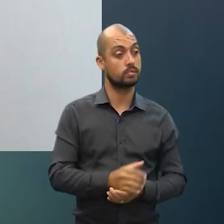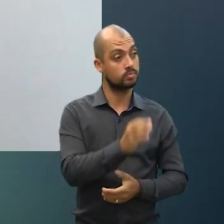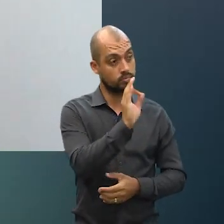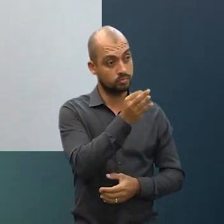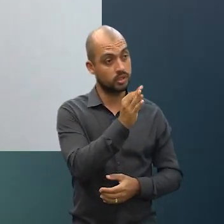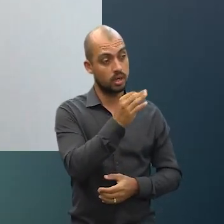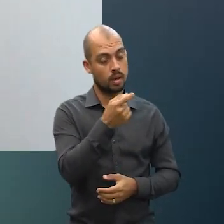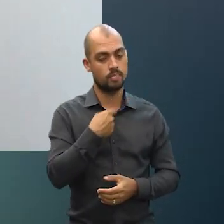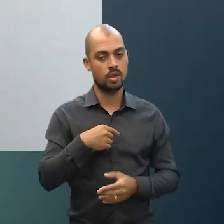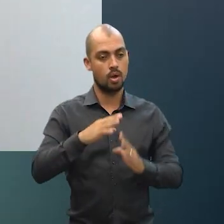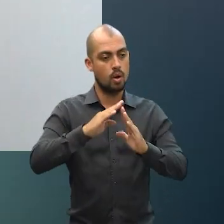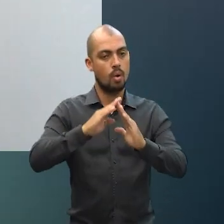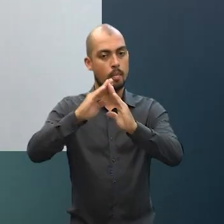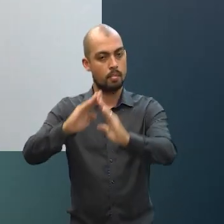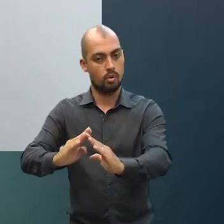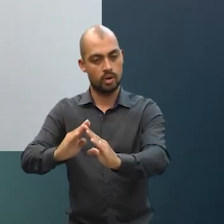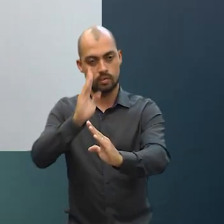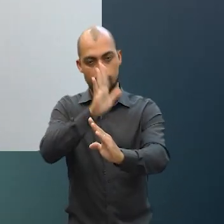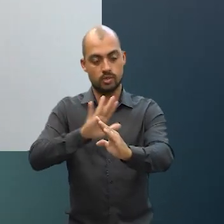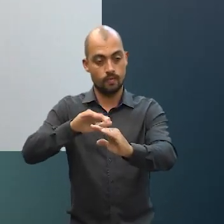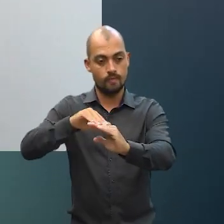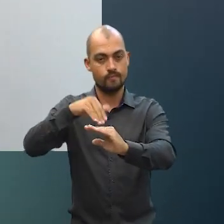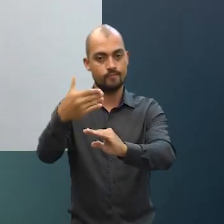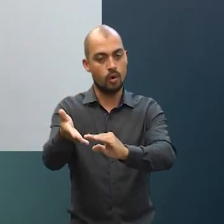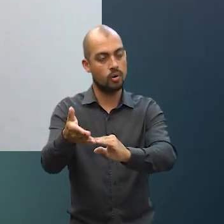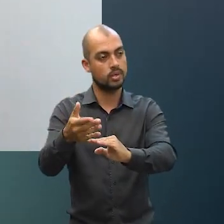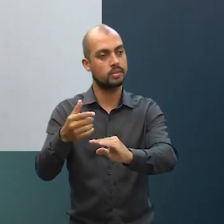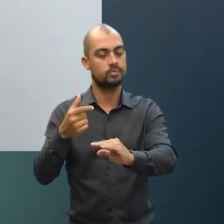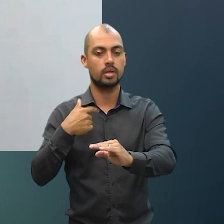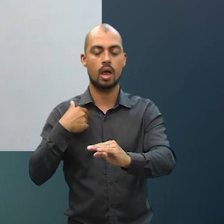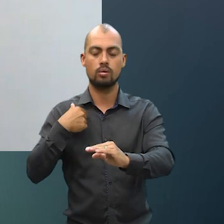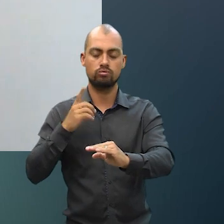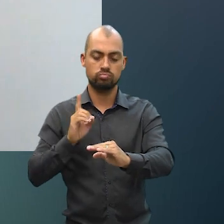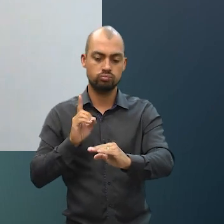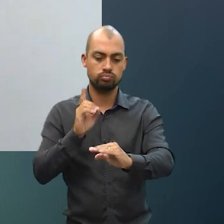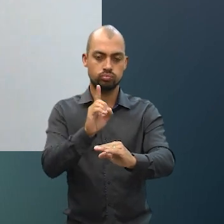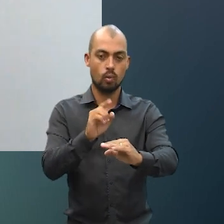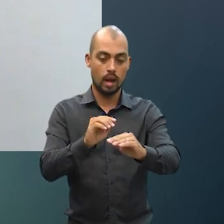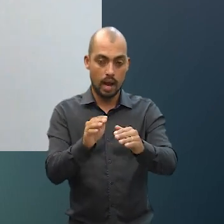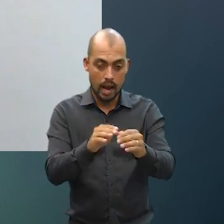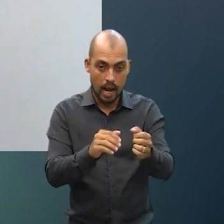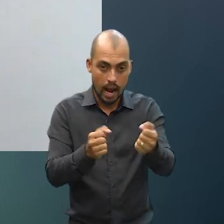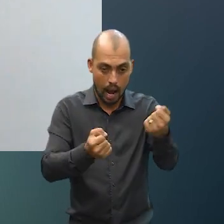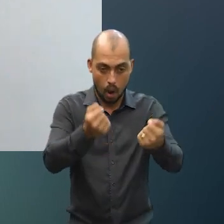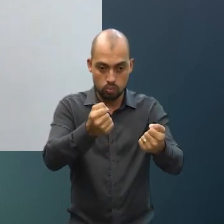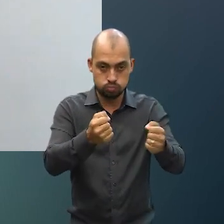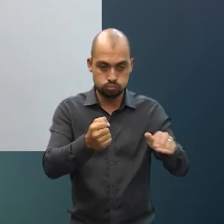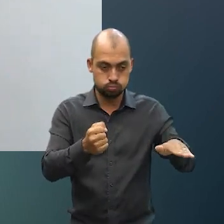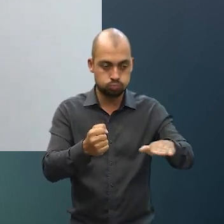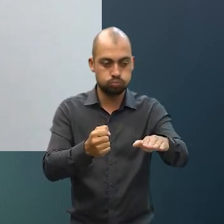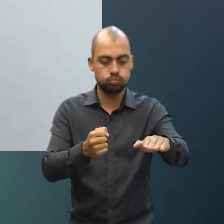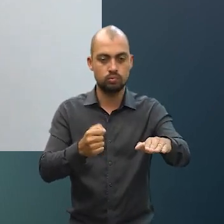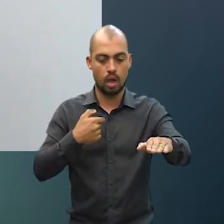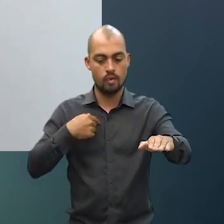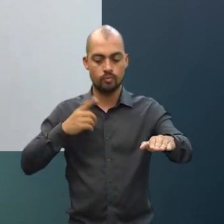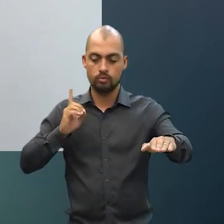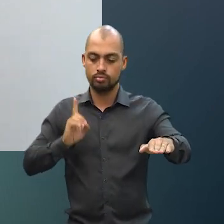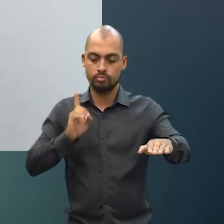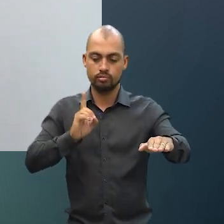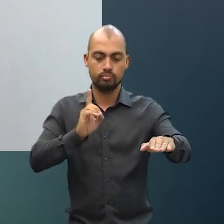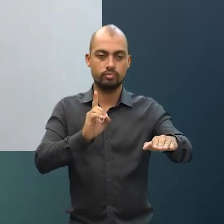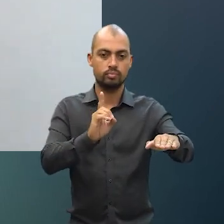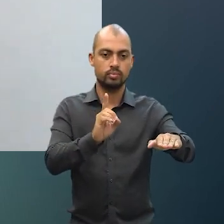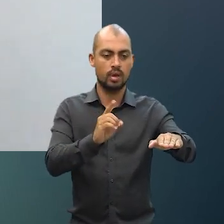Exato, eu estava morando fora e fui lavar o carro. Quando eu estava saindo do condomínio, eu vi um rapaz com uma